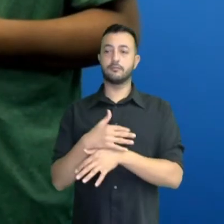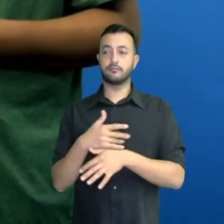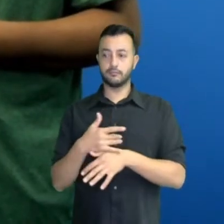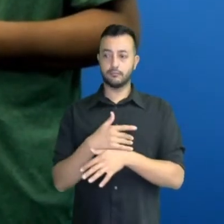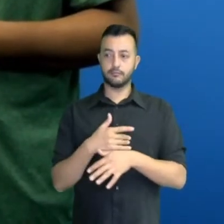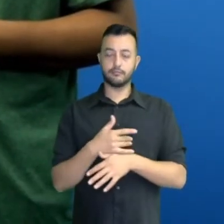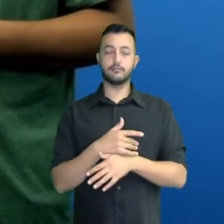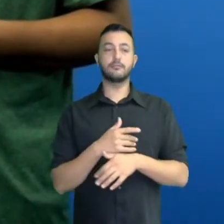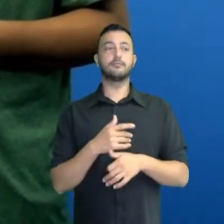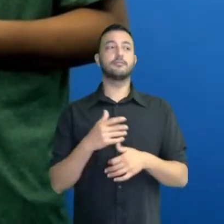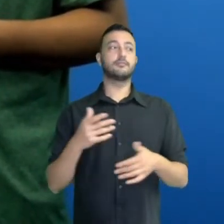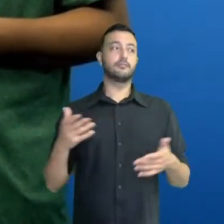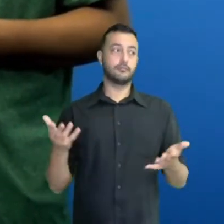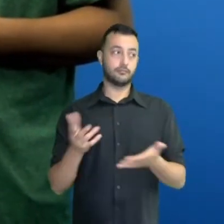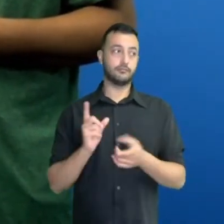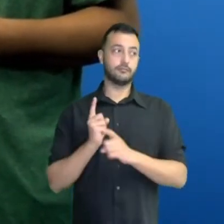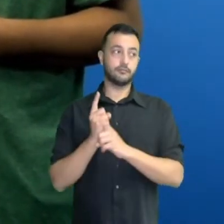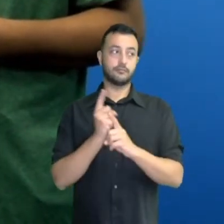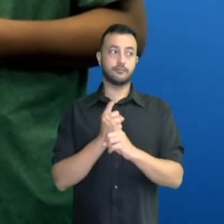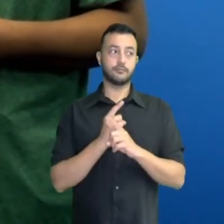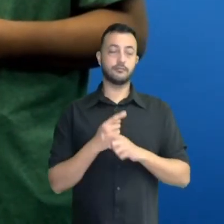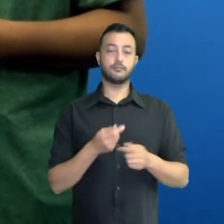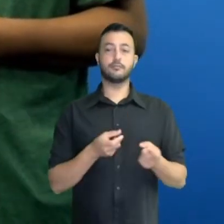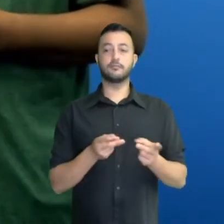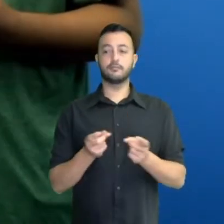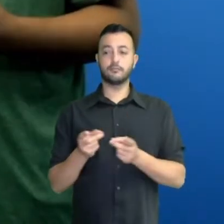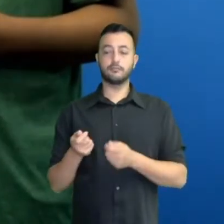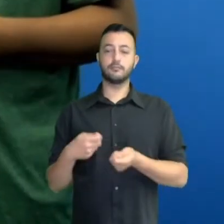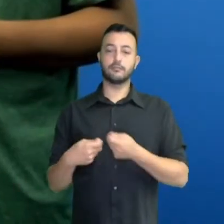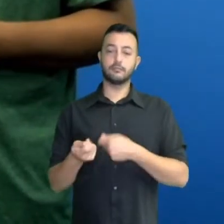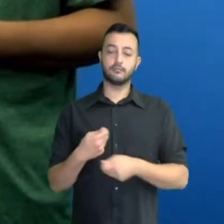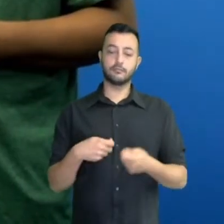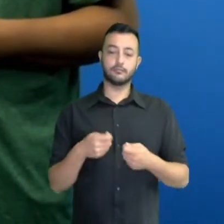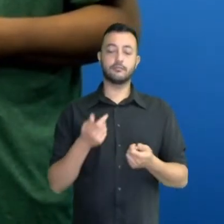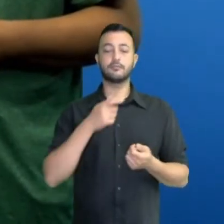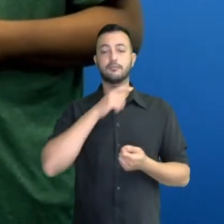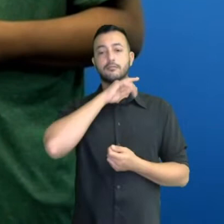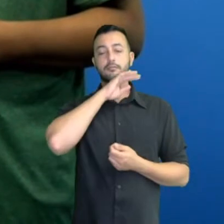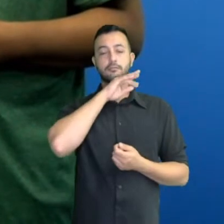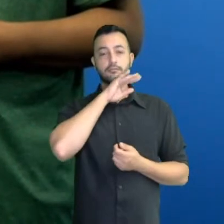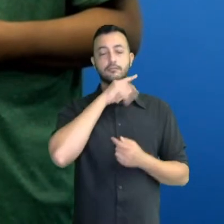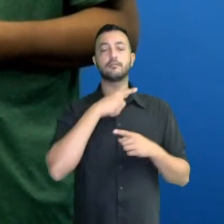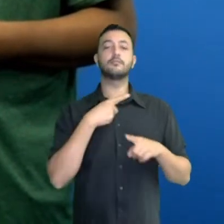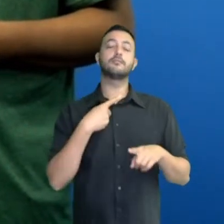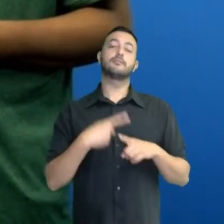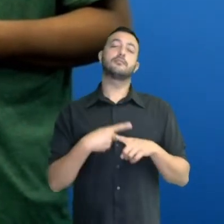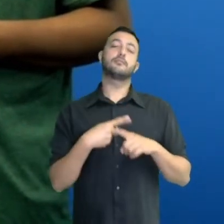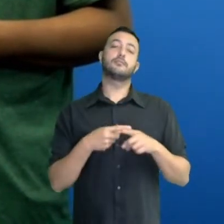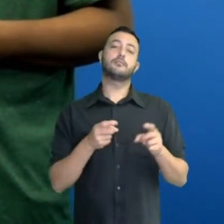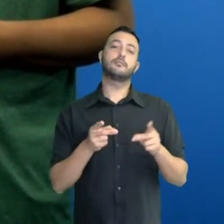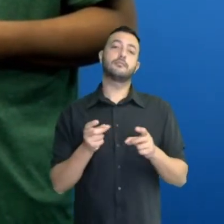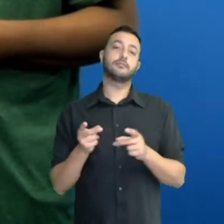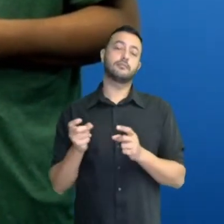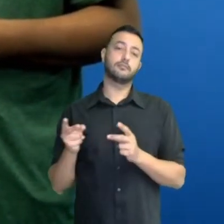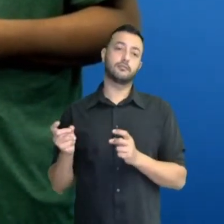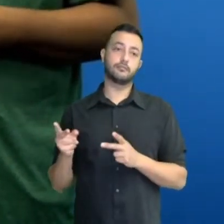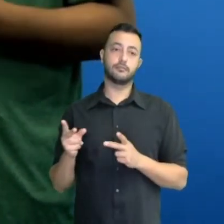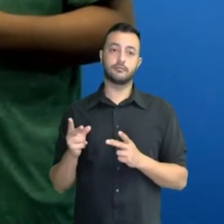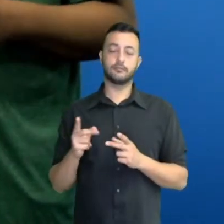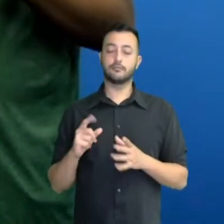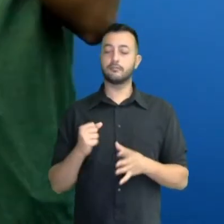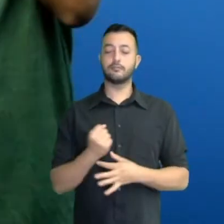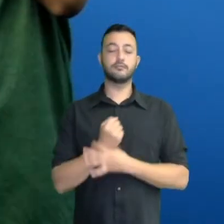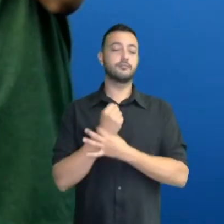cidade. Hoje você já encontra muito desse comércio informal, que é muito ruim, porque é um comércio que